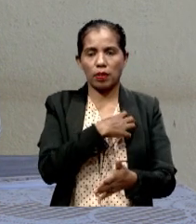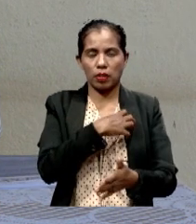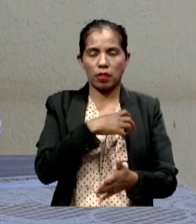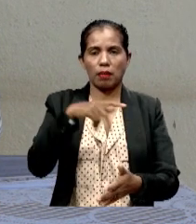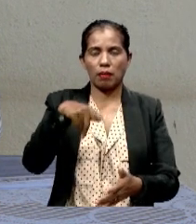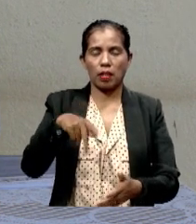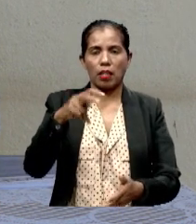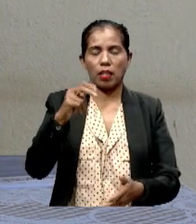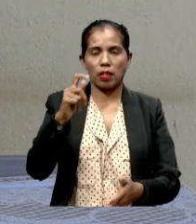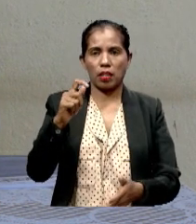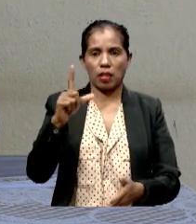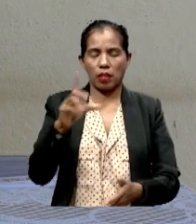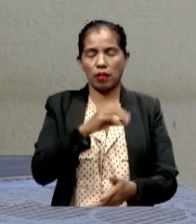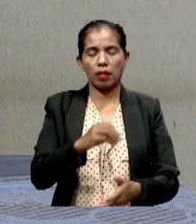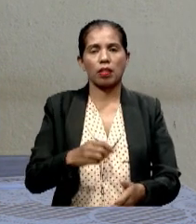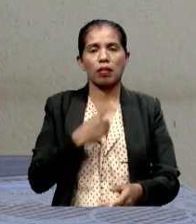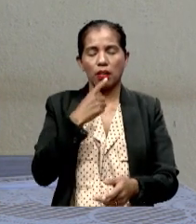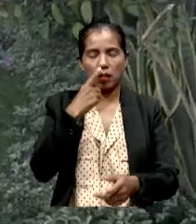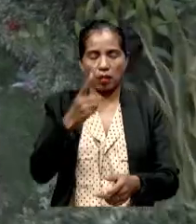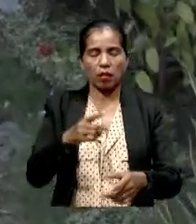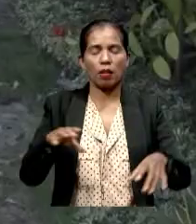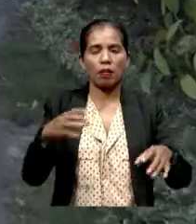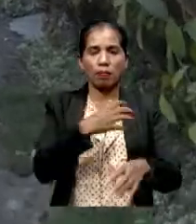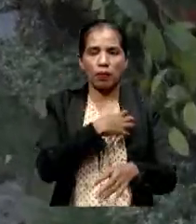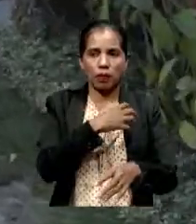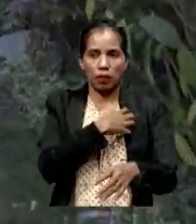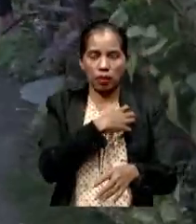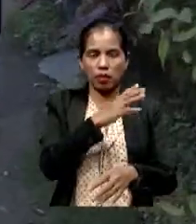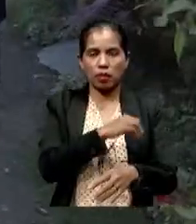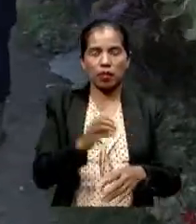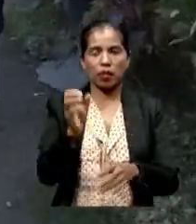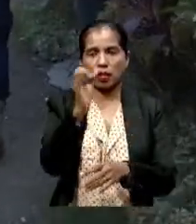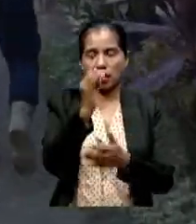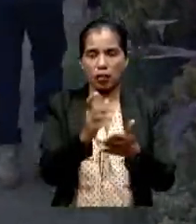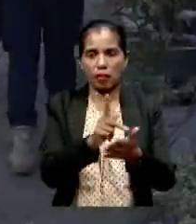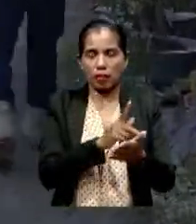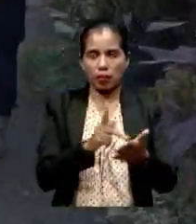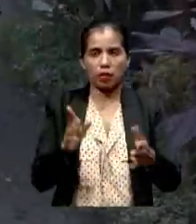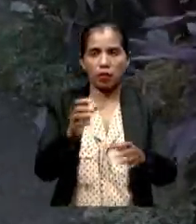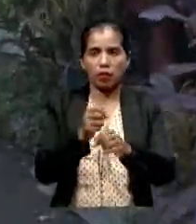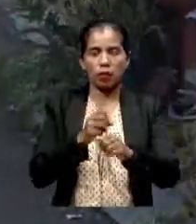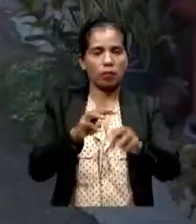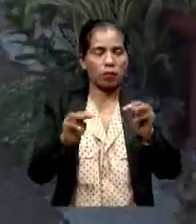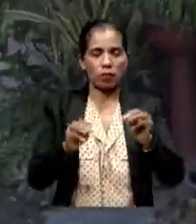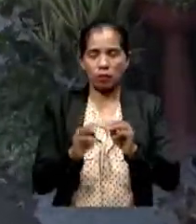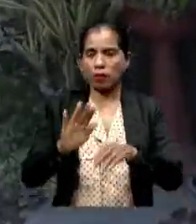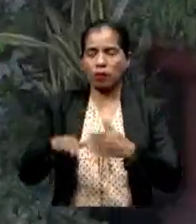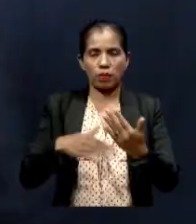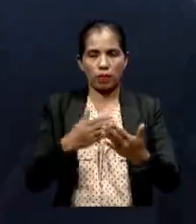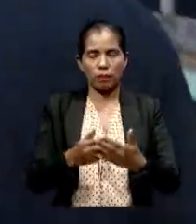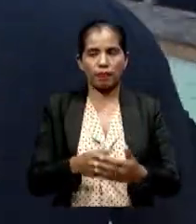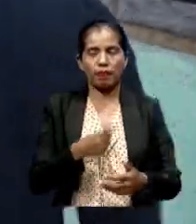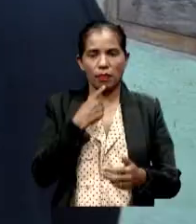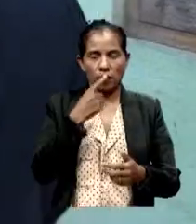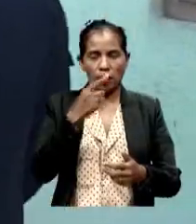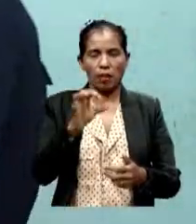Abel Amaral Mos preocupa ho recurso polisi saintifik investigasi kriminal nebe sedau kobre ho tu munisipi sira. Fundasau Mahin Mos